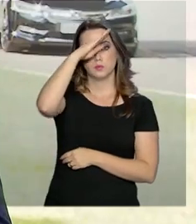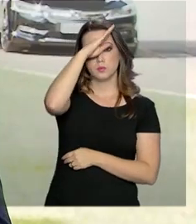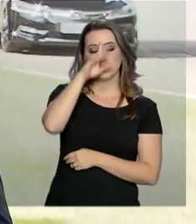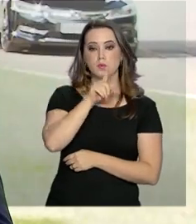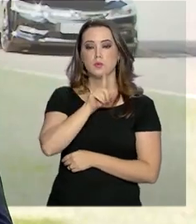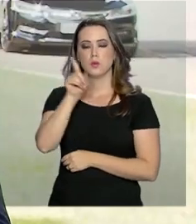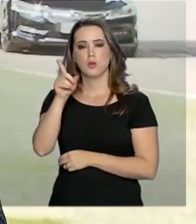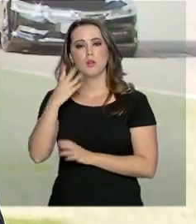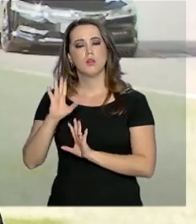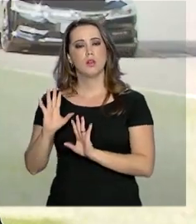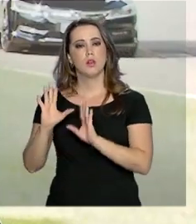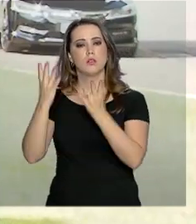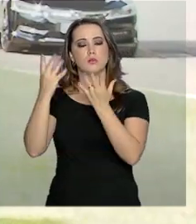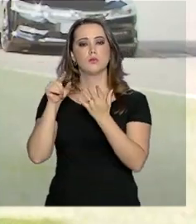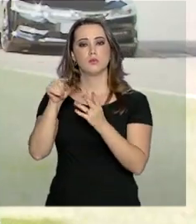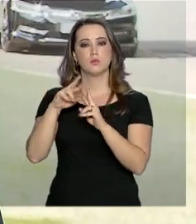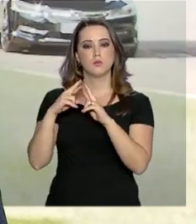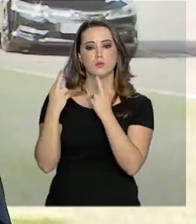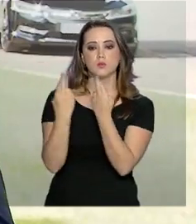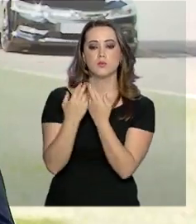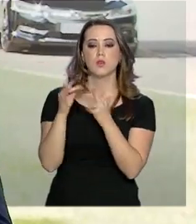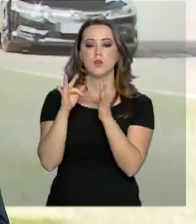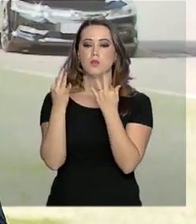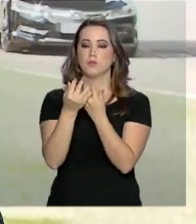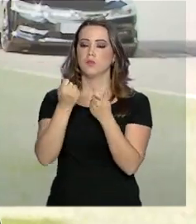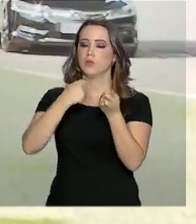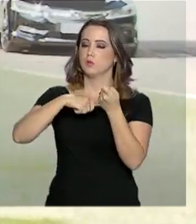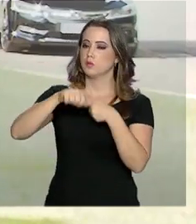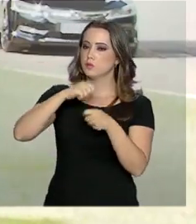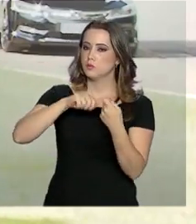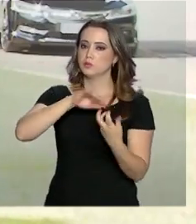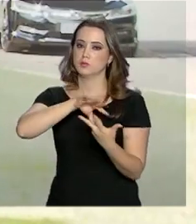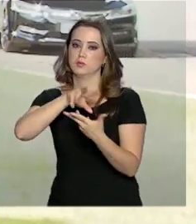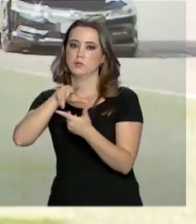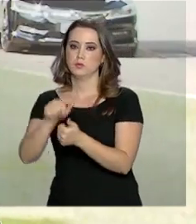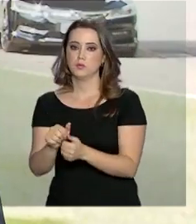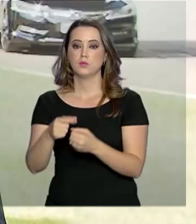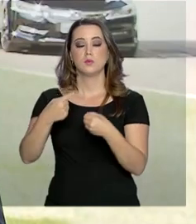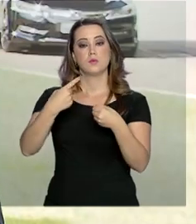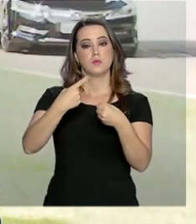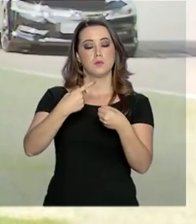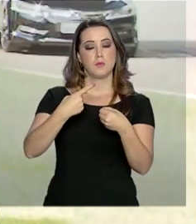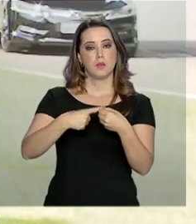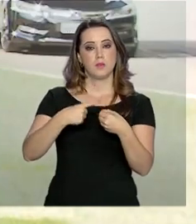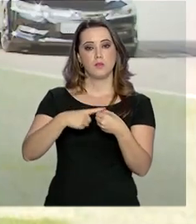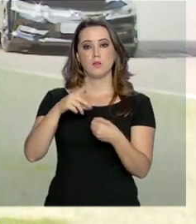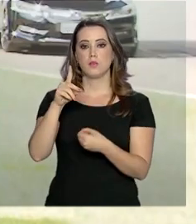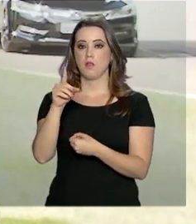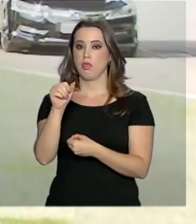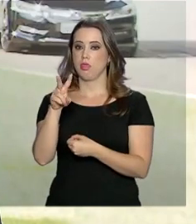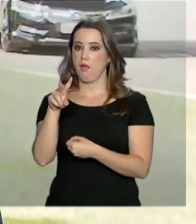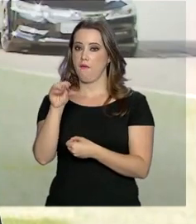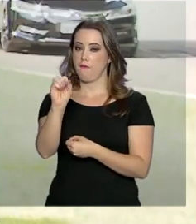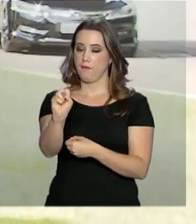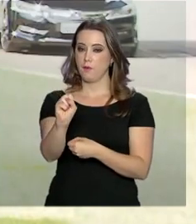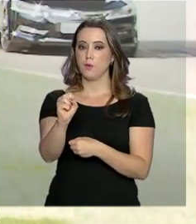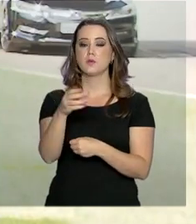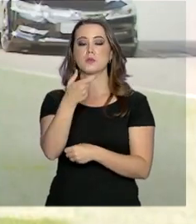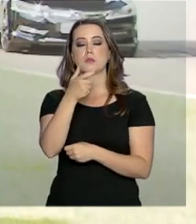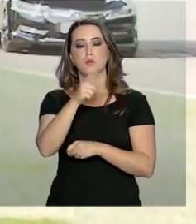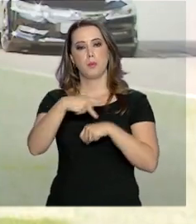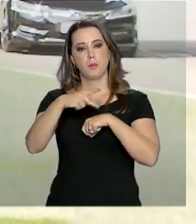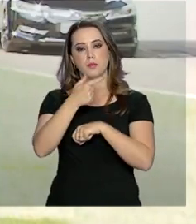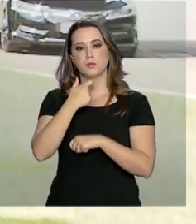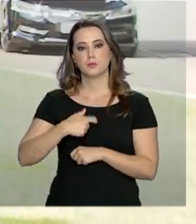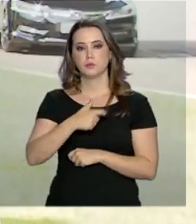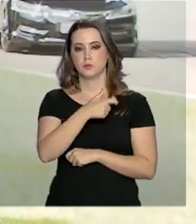Bolsonaro durante a sessão, durante o fórum da sessão plenária do Fórum Econômico Mundial, que acontece em Davos, na Suíça. Vamos acompanhar o que disse